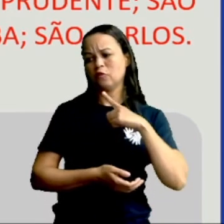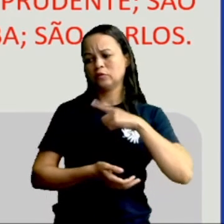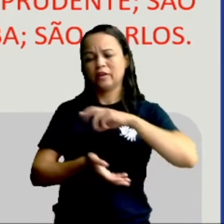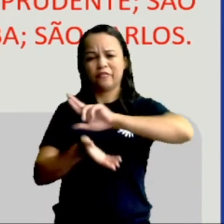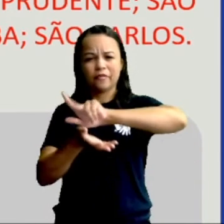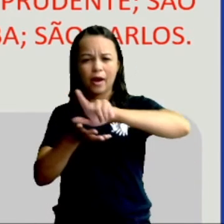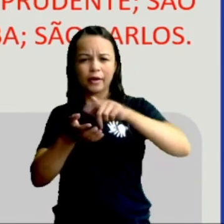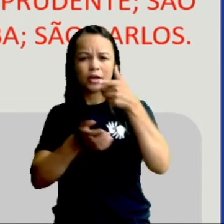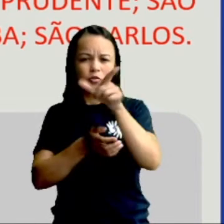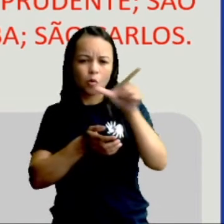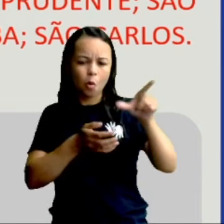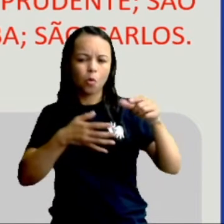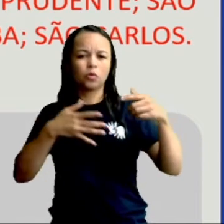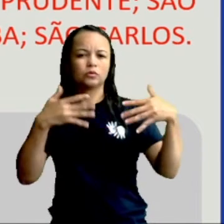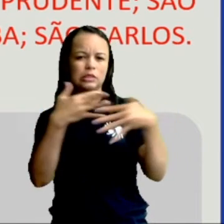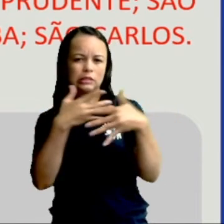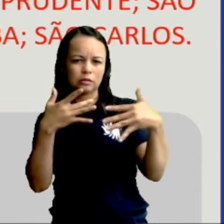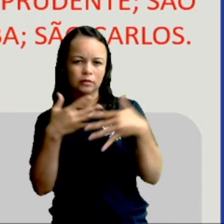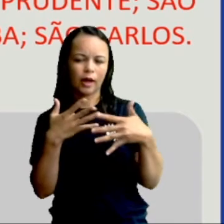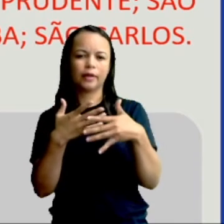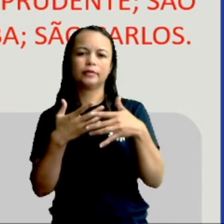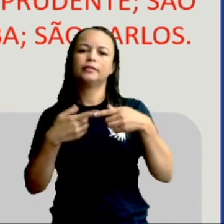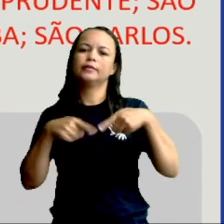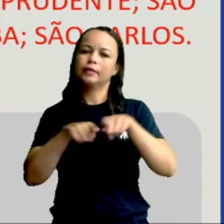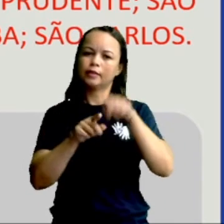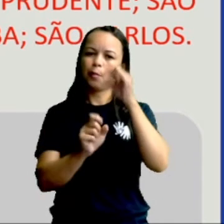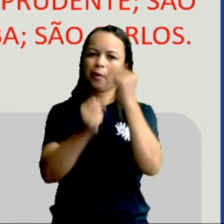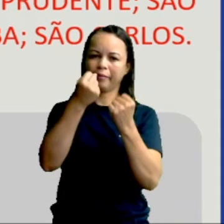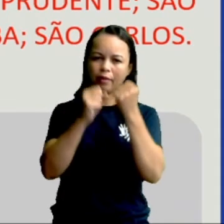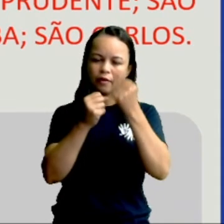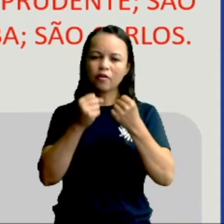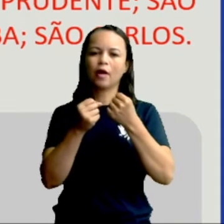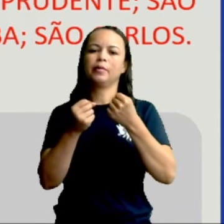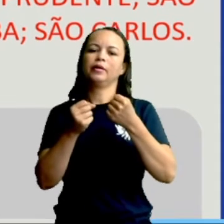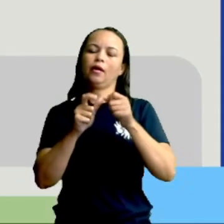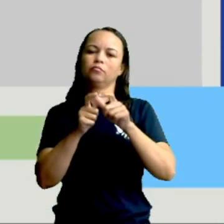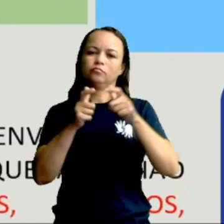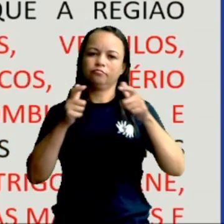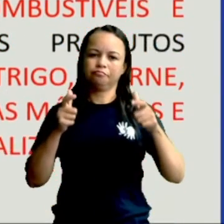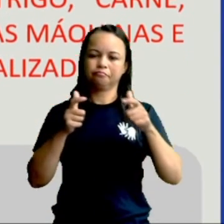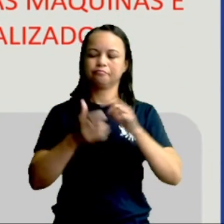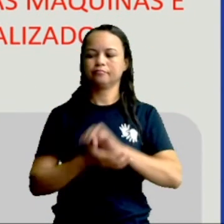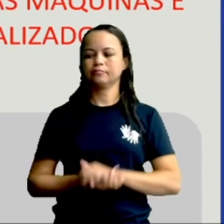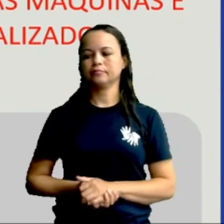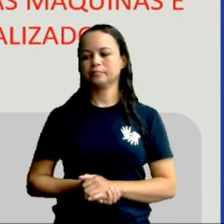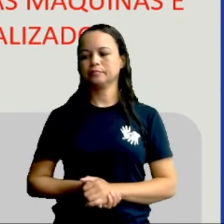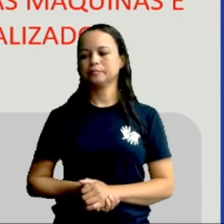do Rio Preto, Araçatuba e São Carlos.